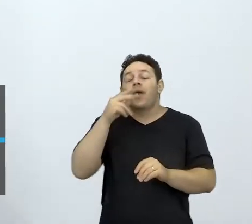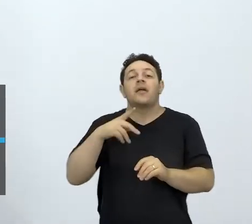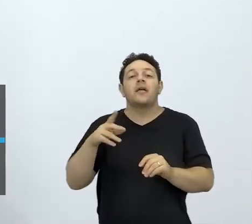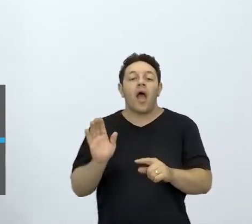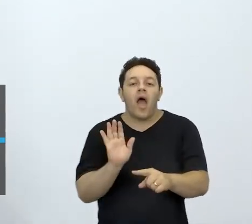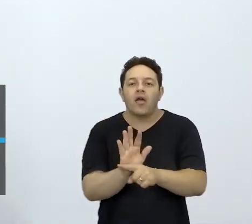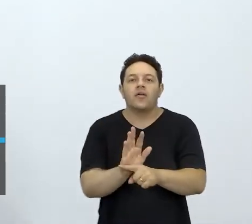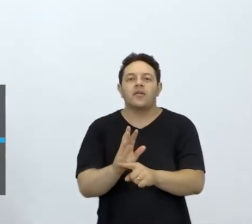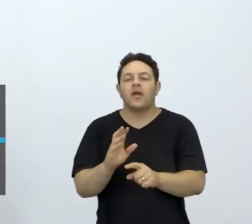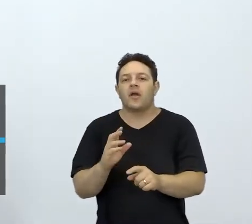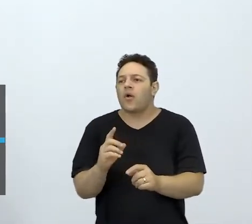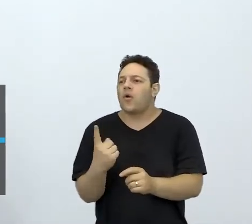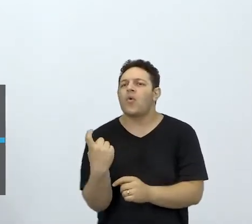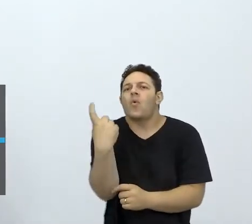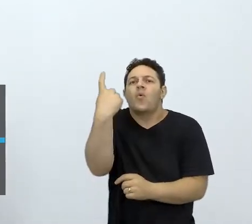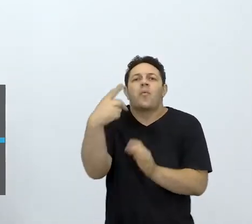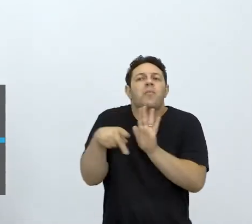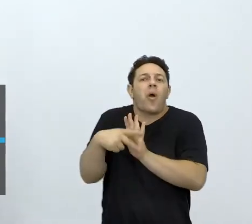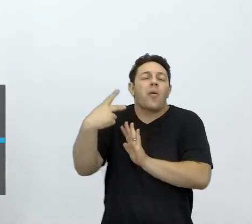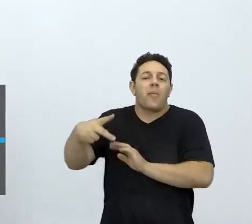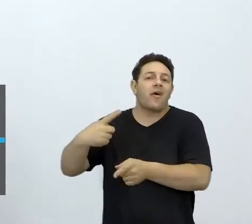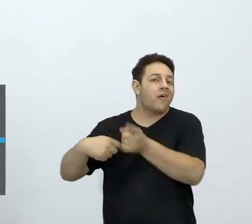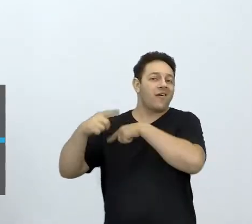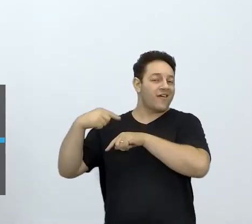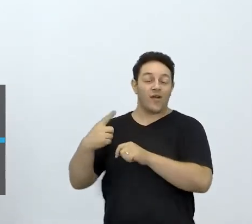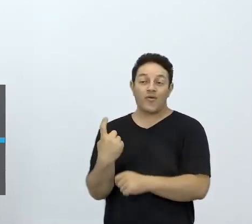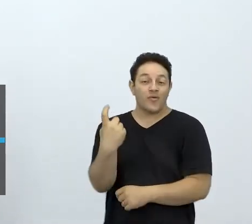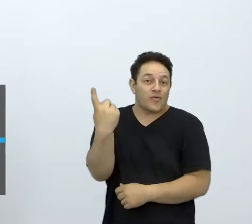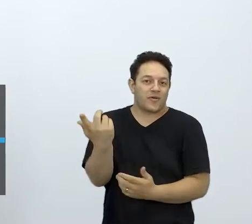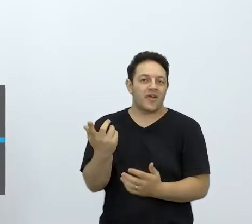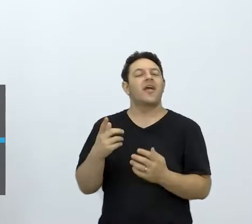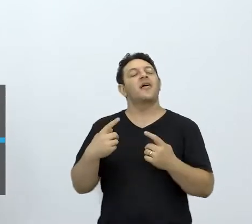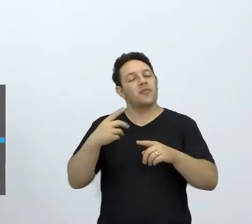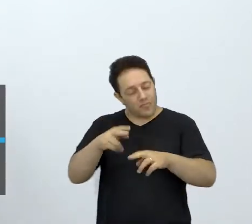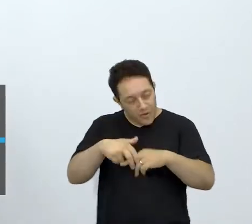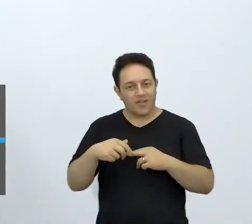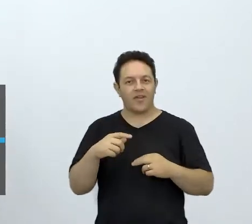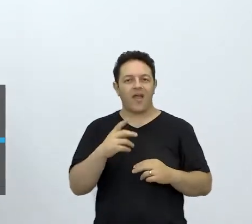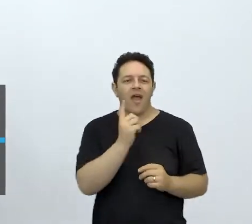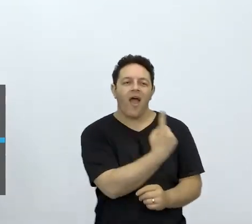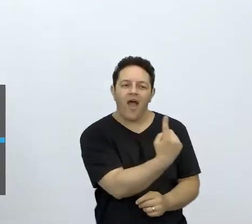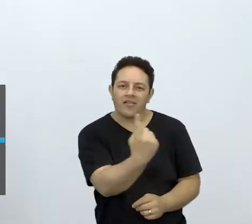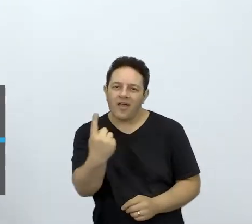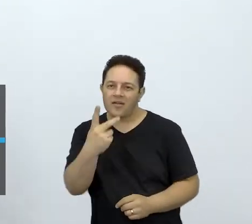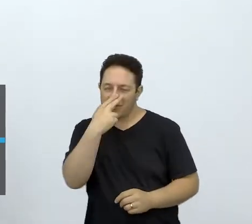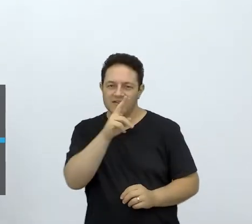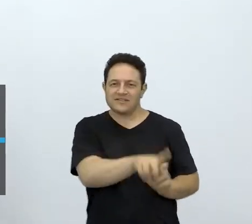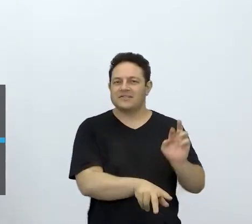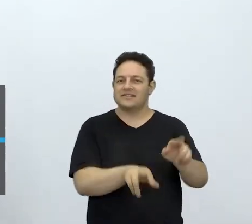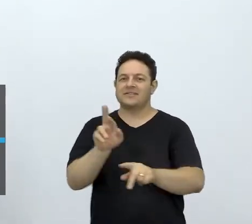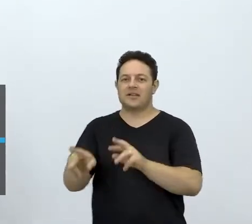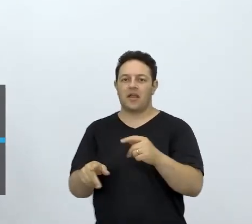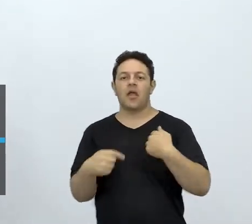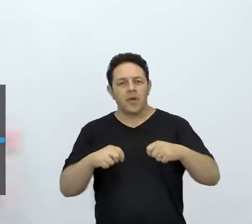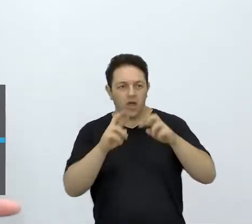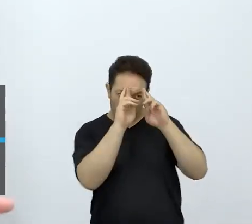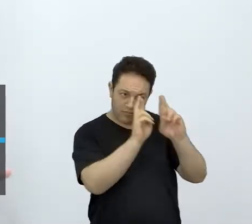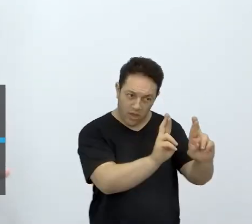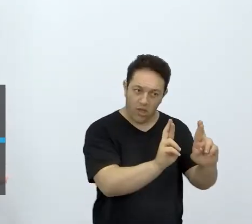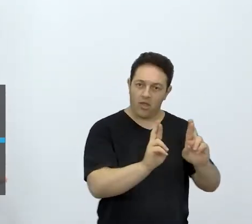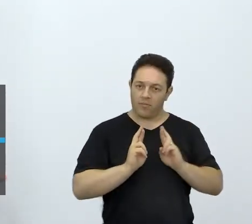construção única, é singular. E é por isso que nós somos diferentes e é por isso que é fundamental respeitar a diferença